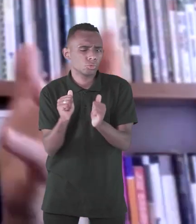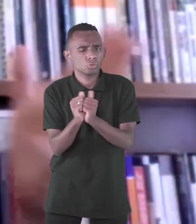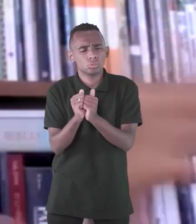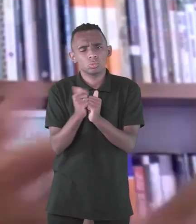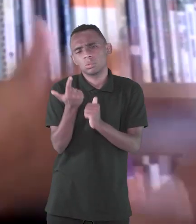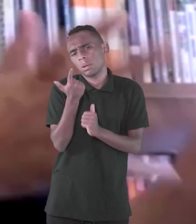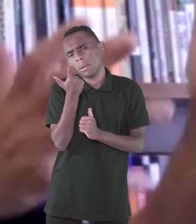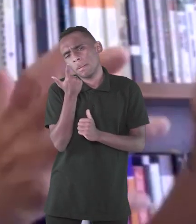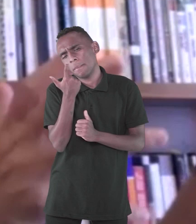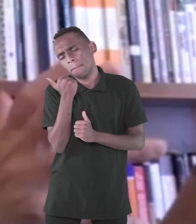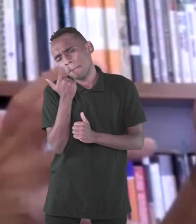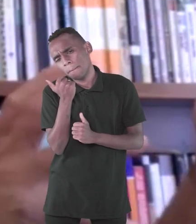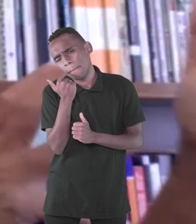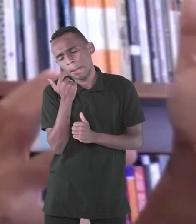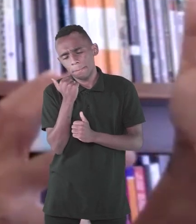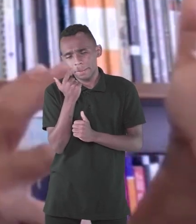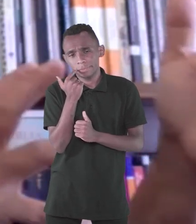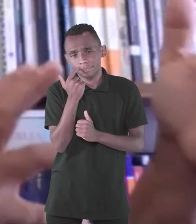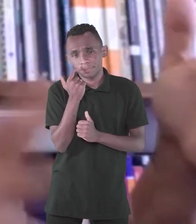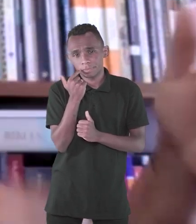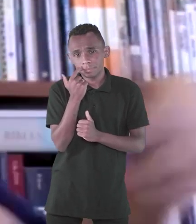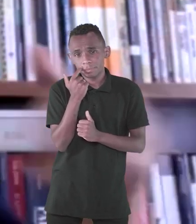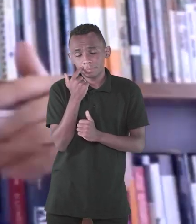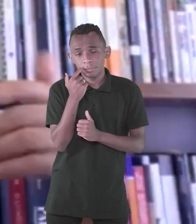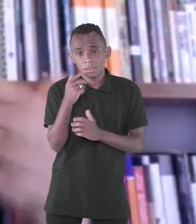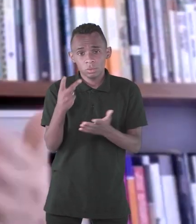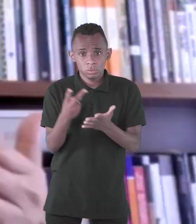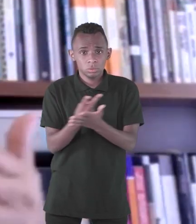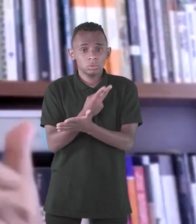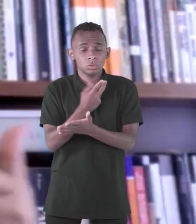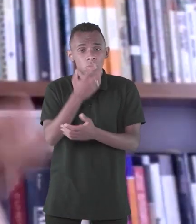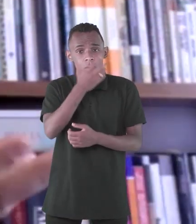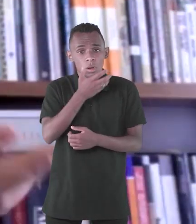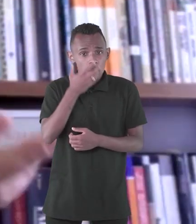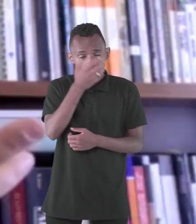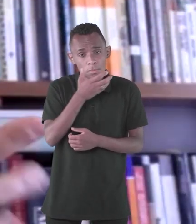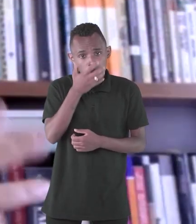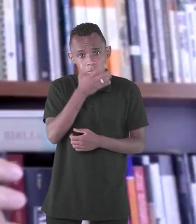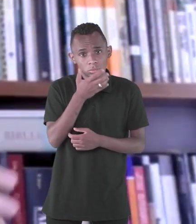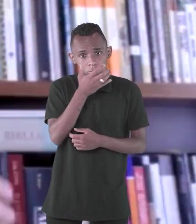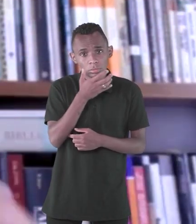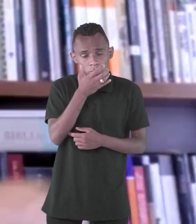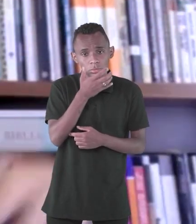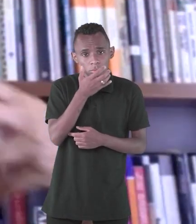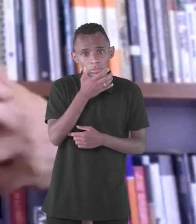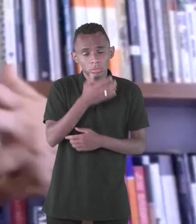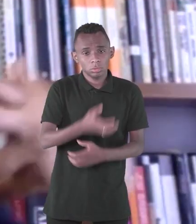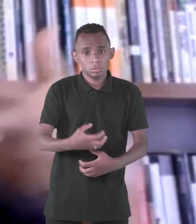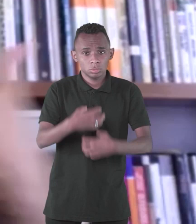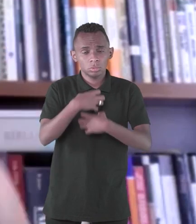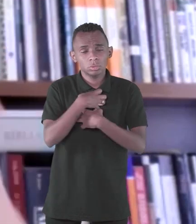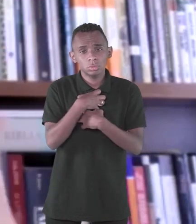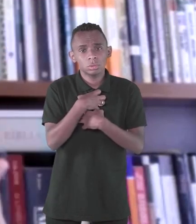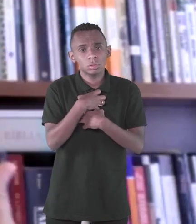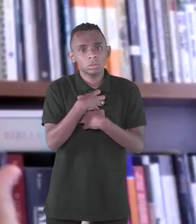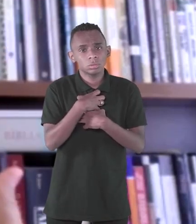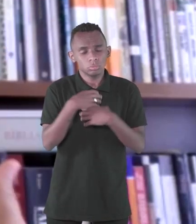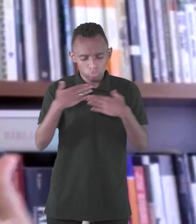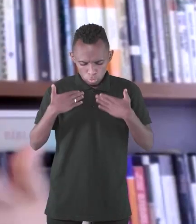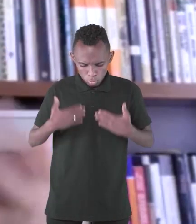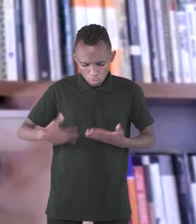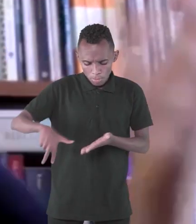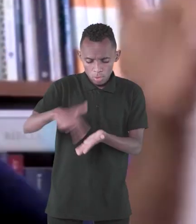O pai carregava ele para os bregas e ele acabou trazendo isso para a música dele, para o jeito de